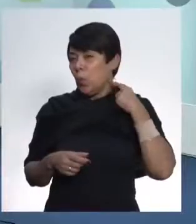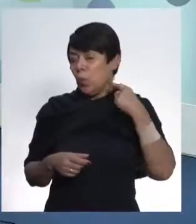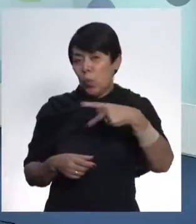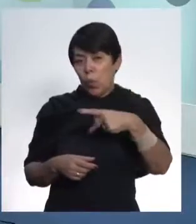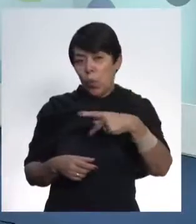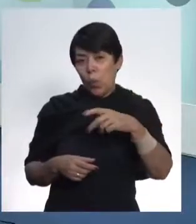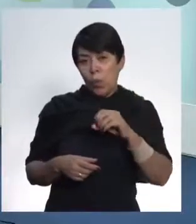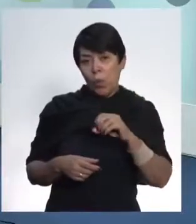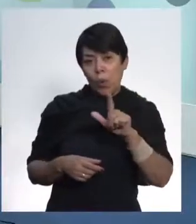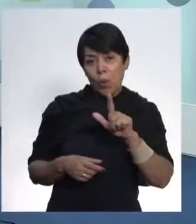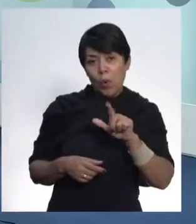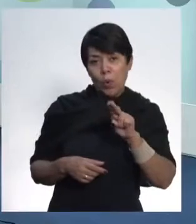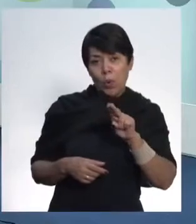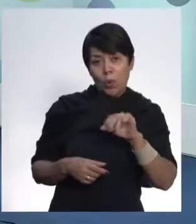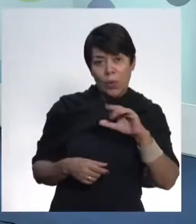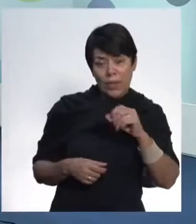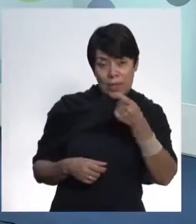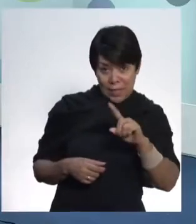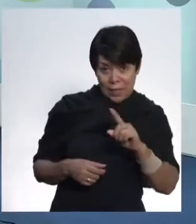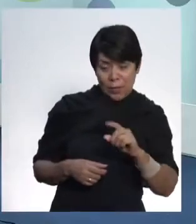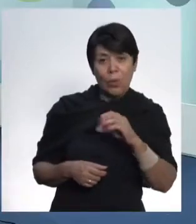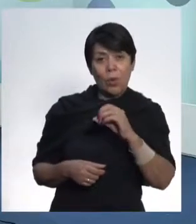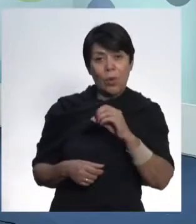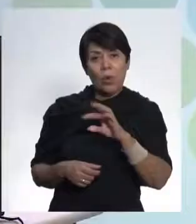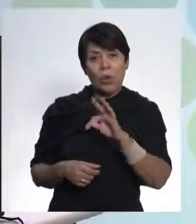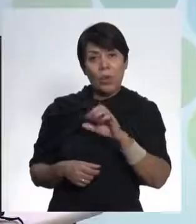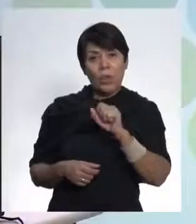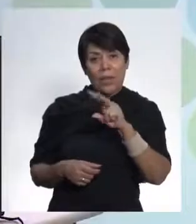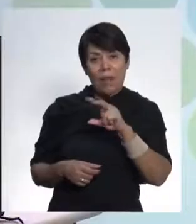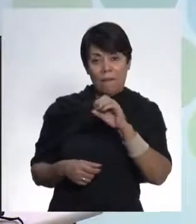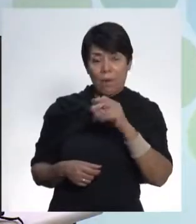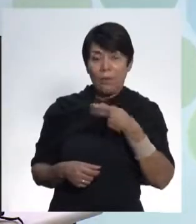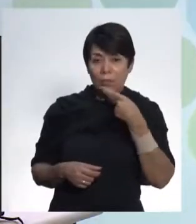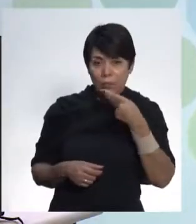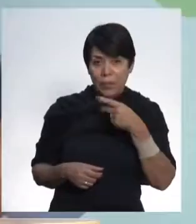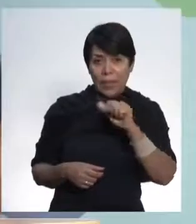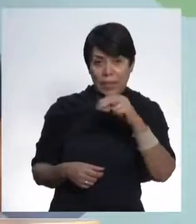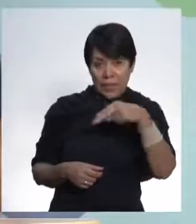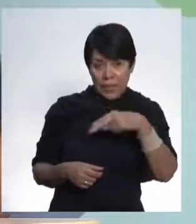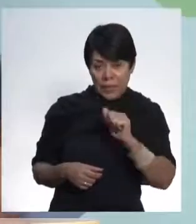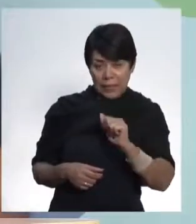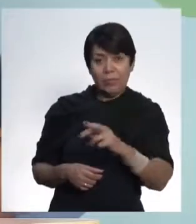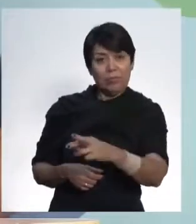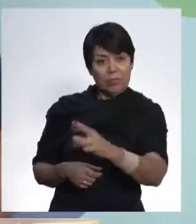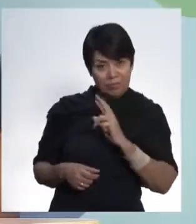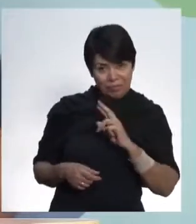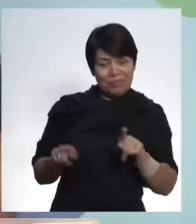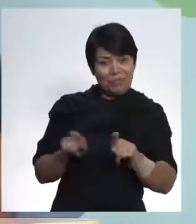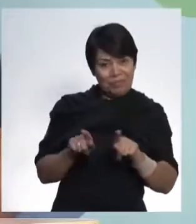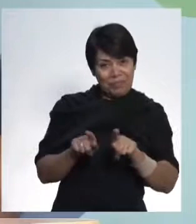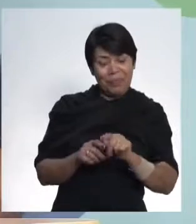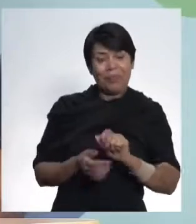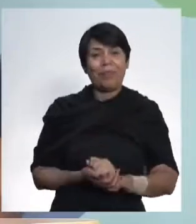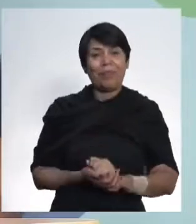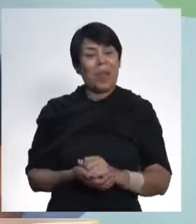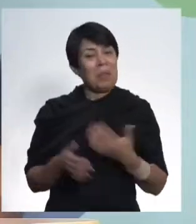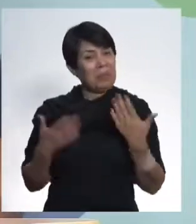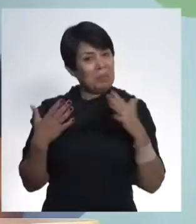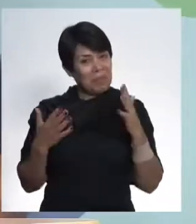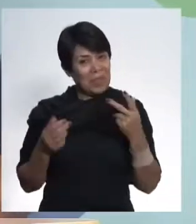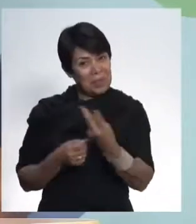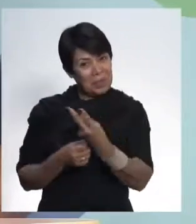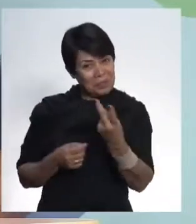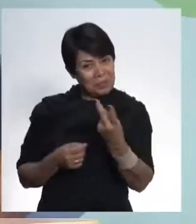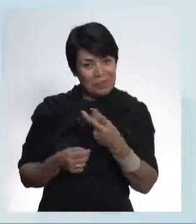destaco aqui a participação do estudante Otávio e da estudante Ana. Muito bom, parabéns ao Otávio, à Ana, né? Então vamos